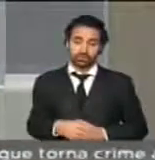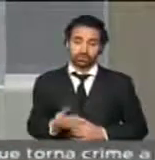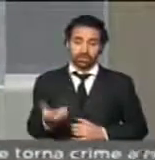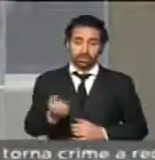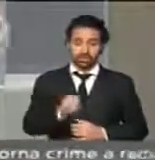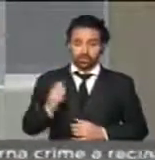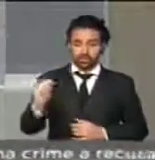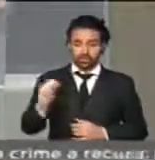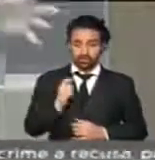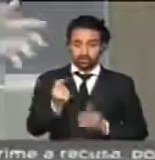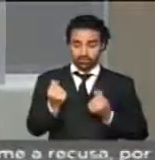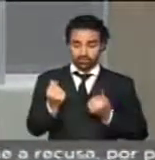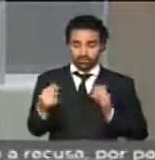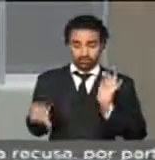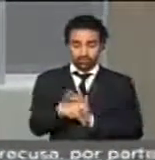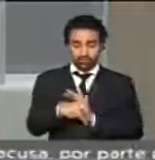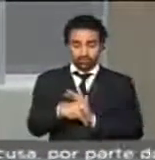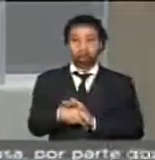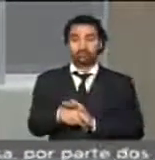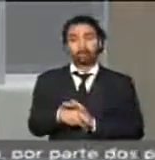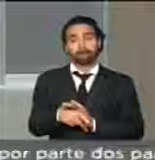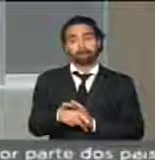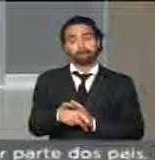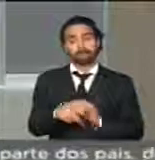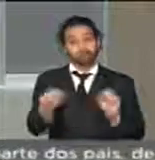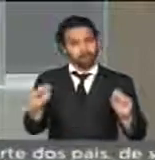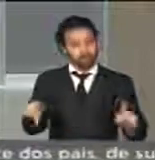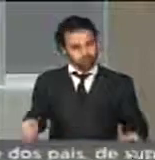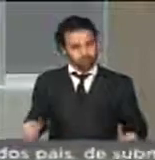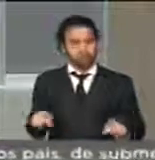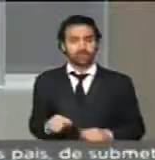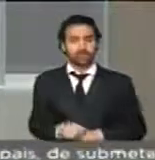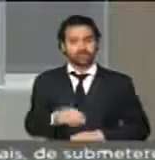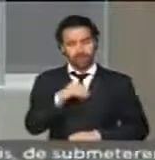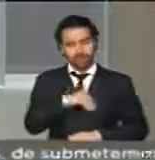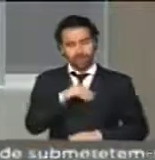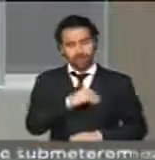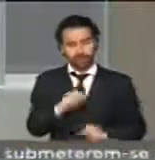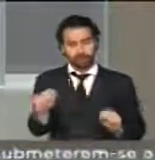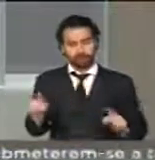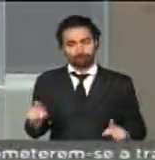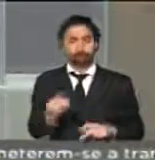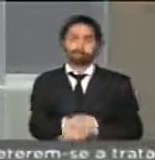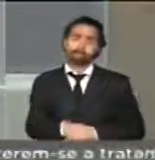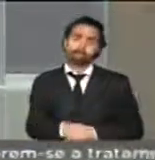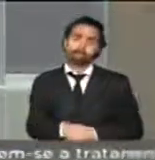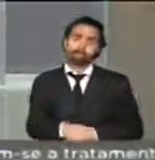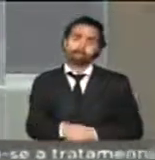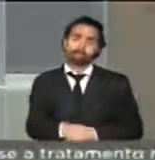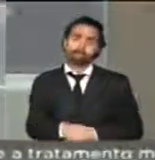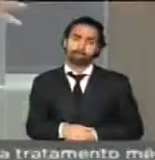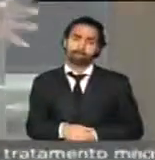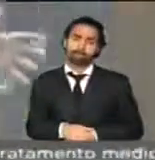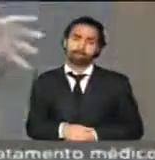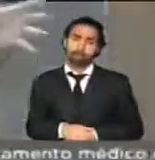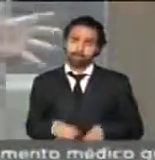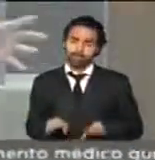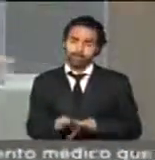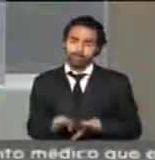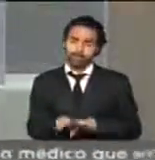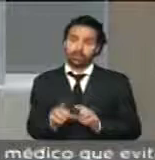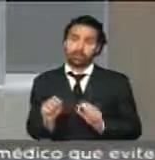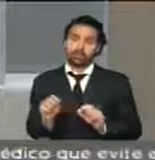com os recursos oriundos da sua aposentadoria, eles também se tornam agentes